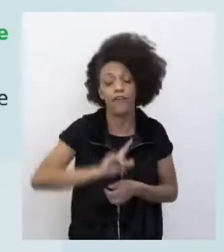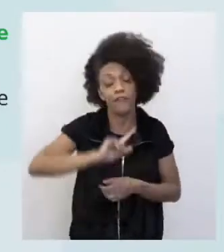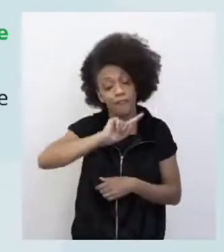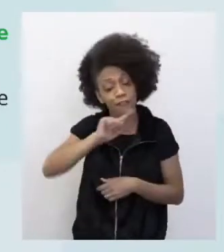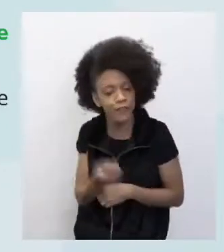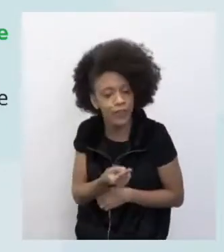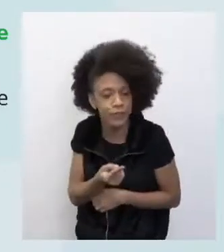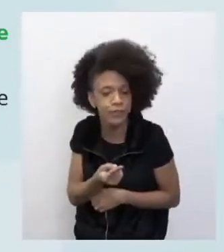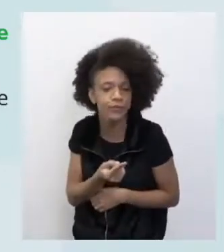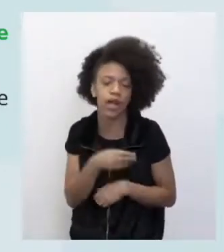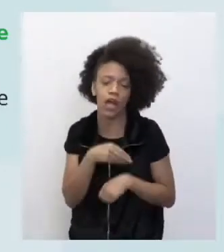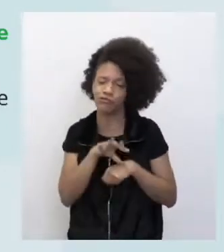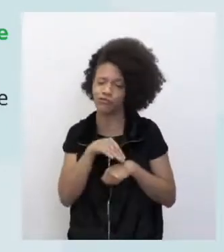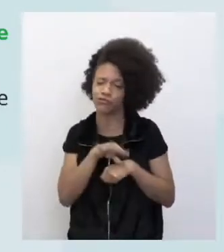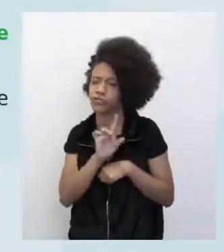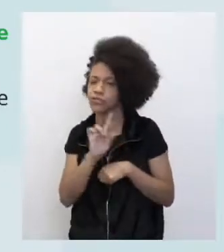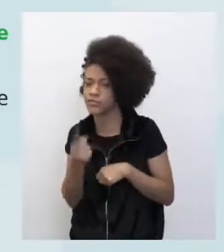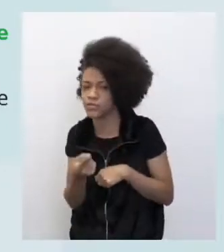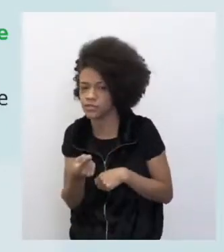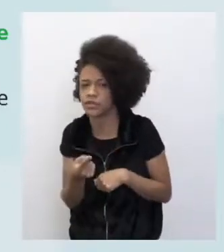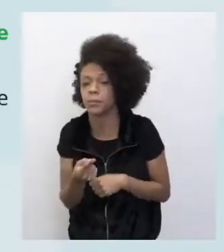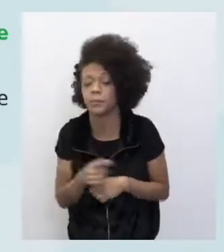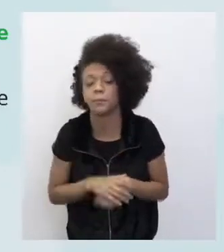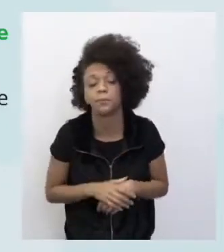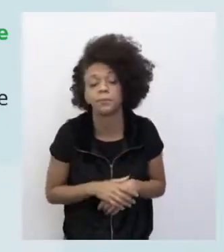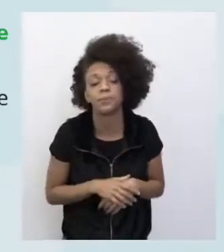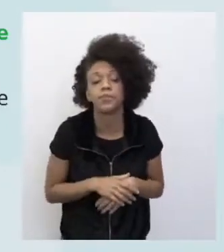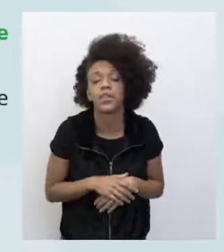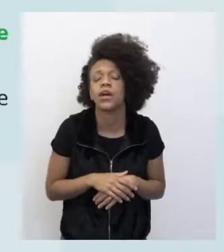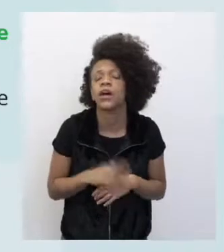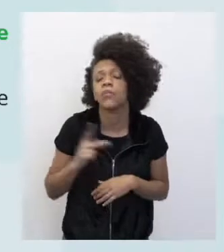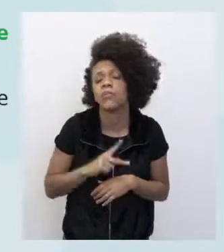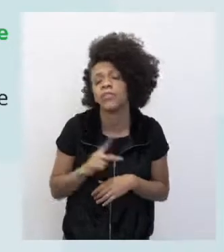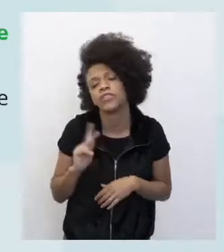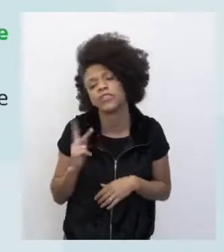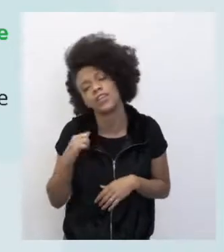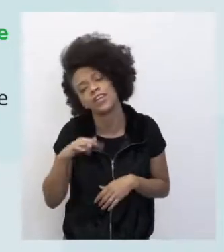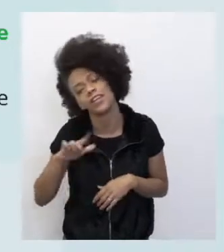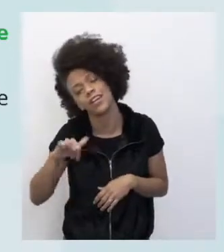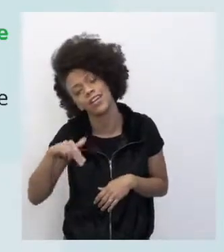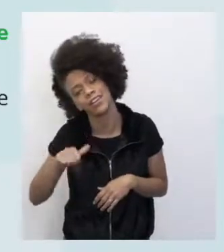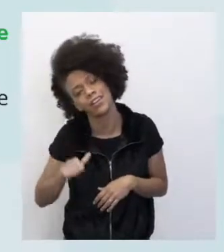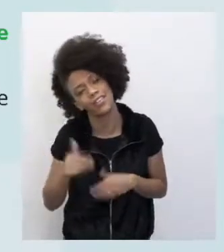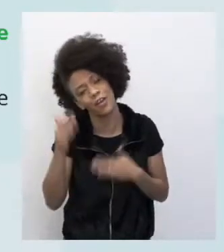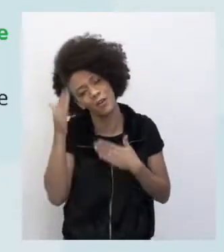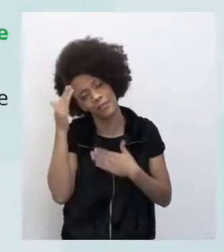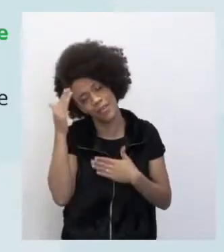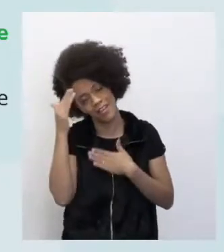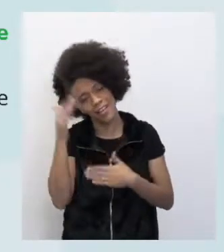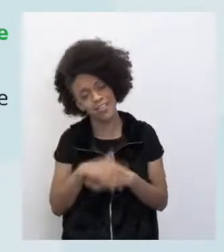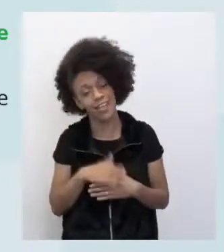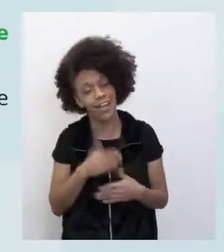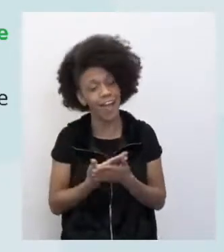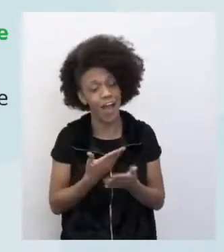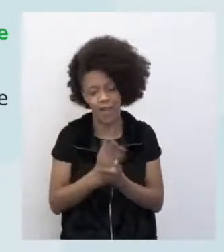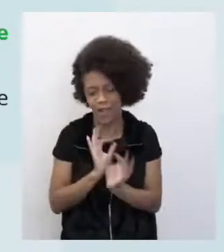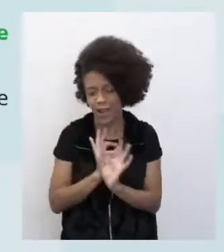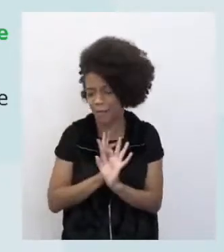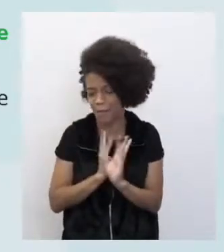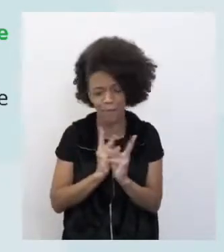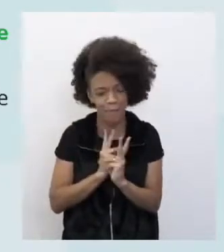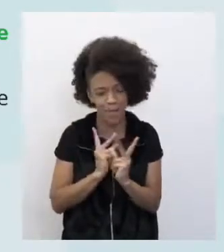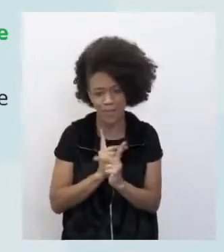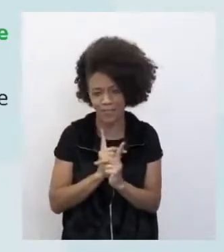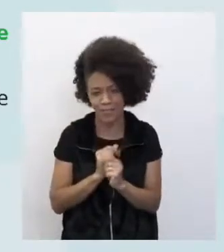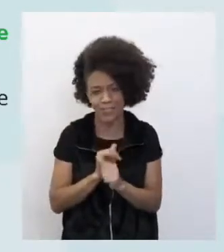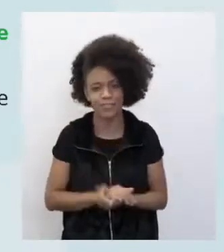vírgula, a dica da vírgula, não é? Professora Helena, muito obrigada. Professora Ana Helena disse que a aula foi ótima.